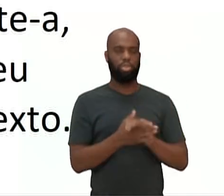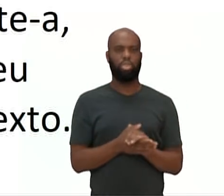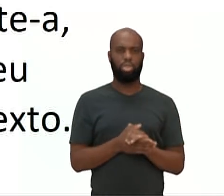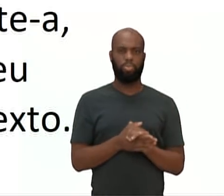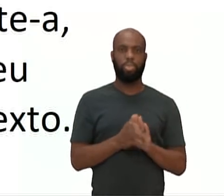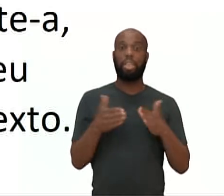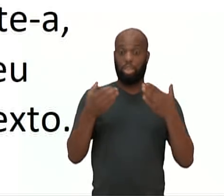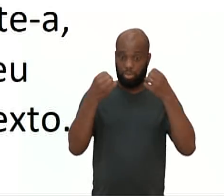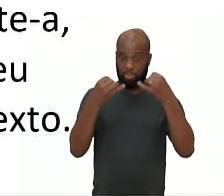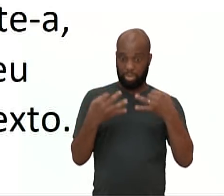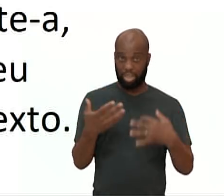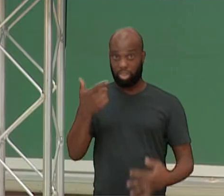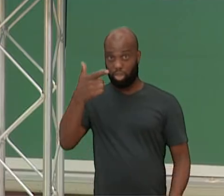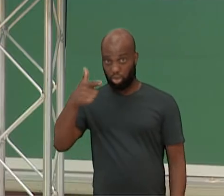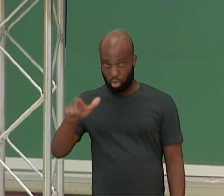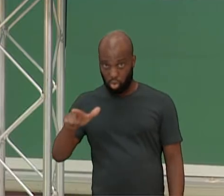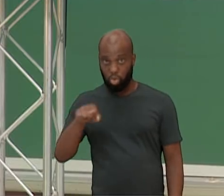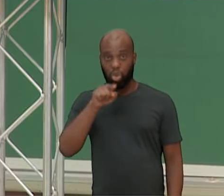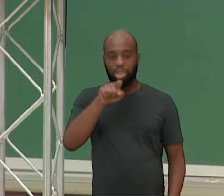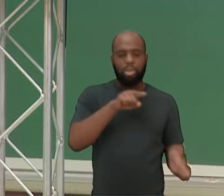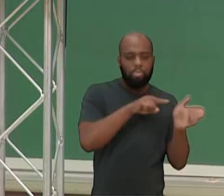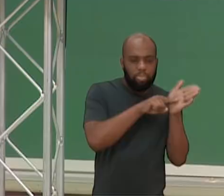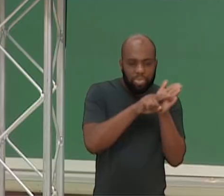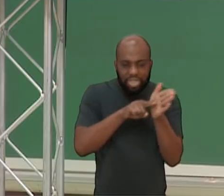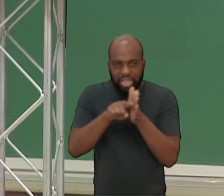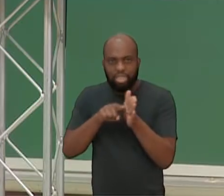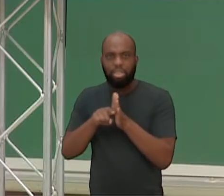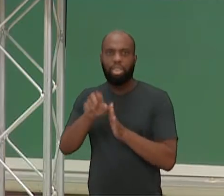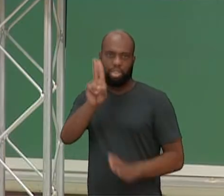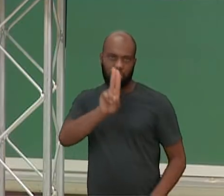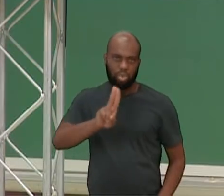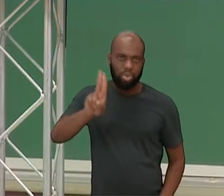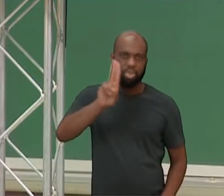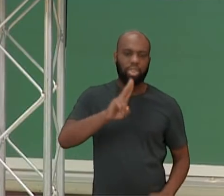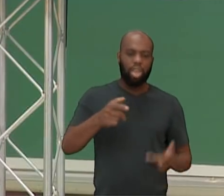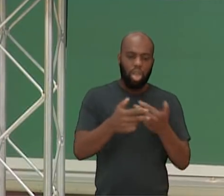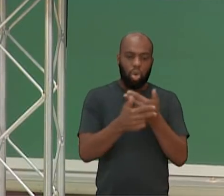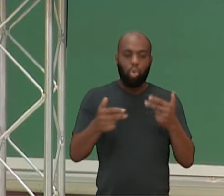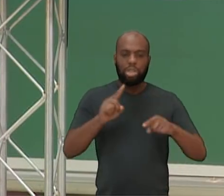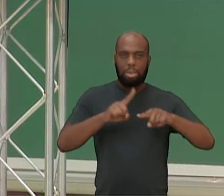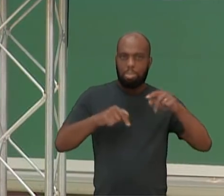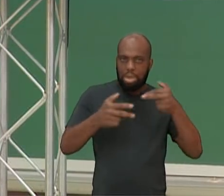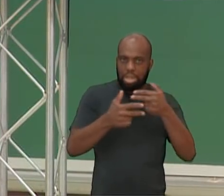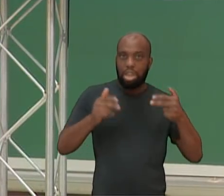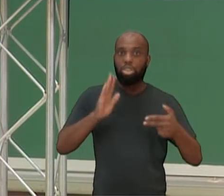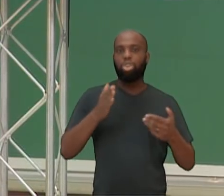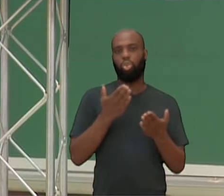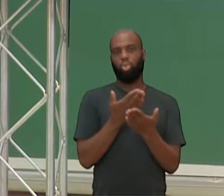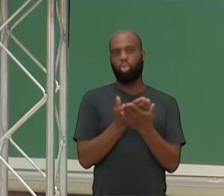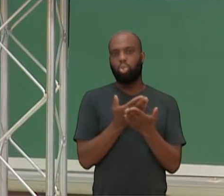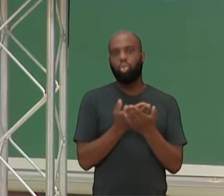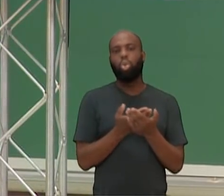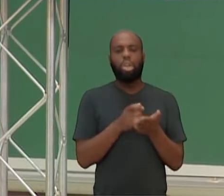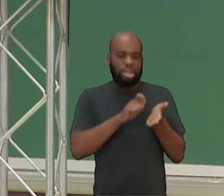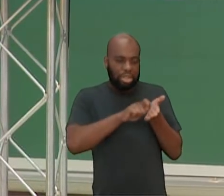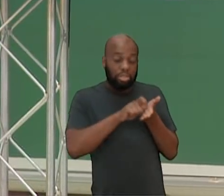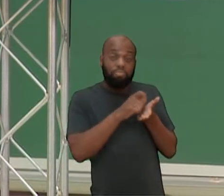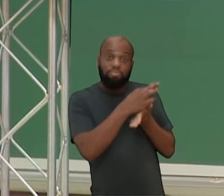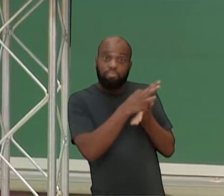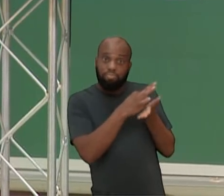vai fazer? Você vai fazer uma pesquisa ou usar o material que a gente já estudou, vai escrever um